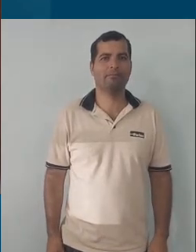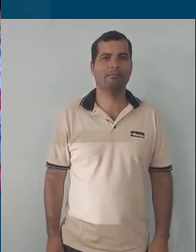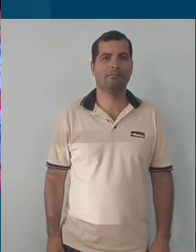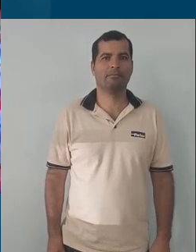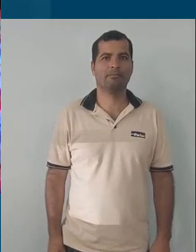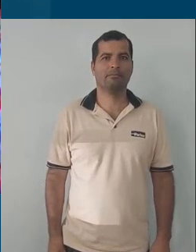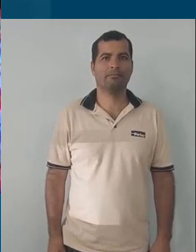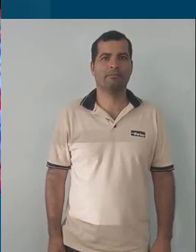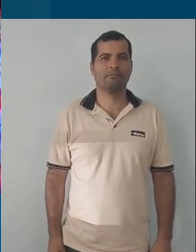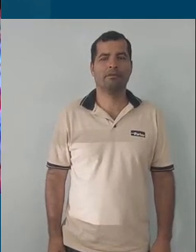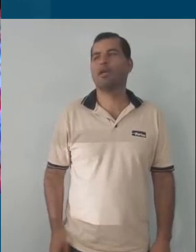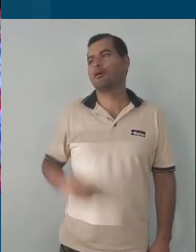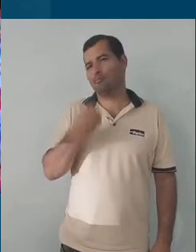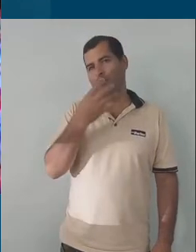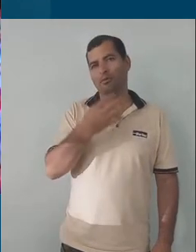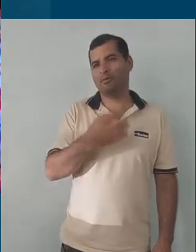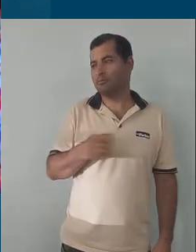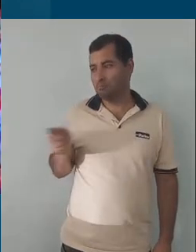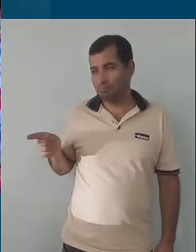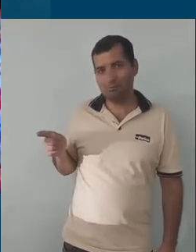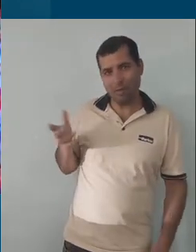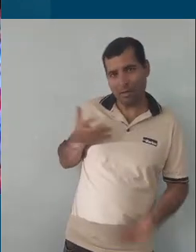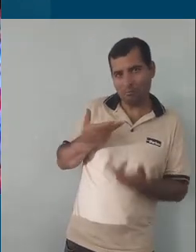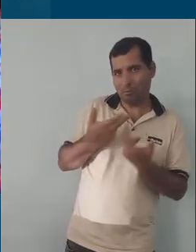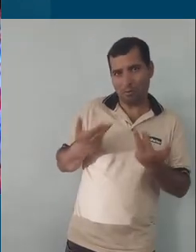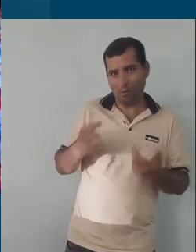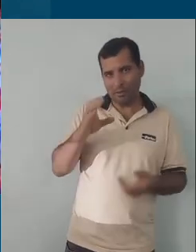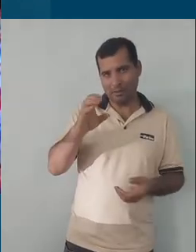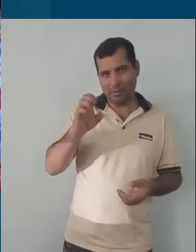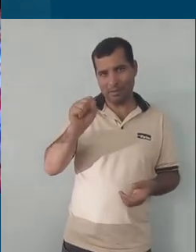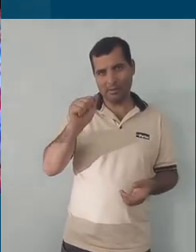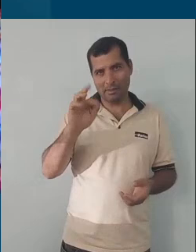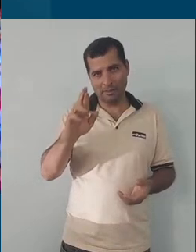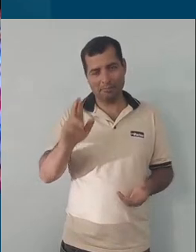Muito bom. César, quer fechar?